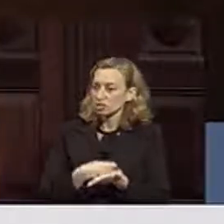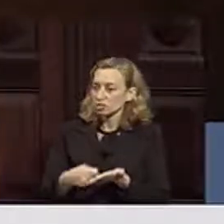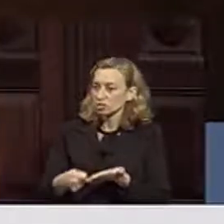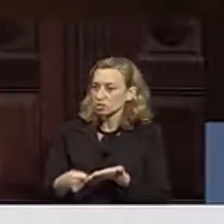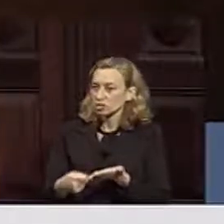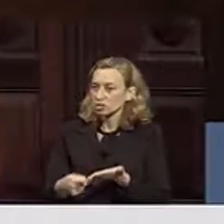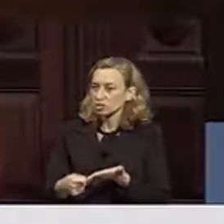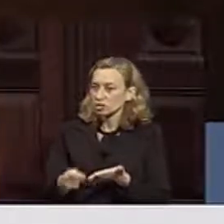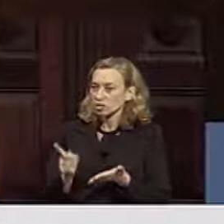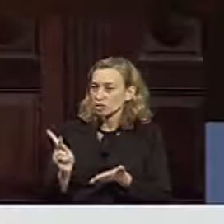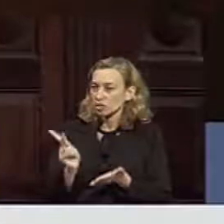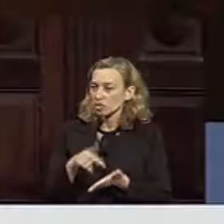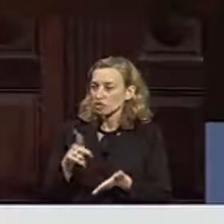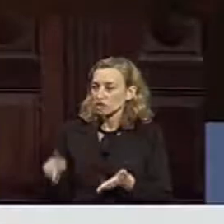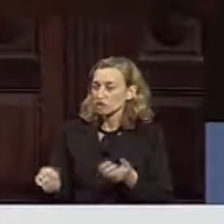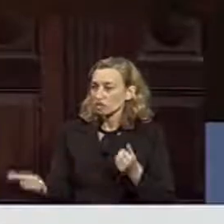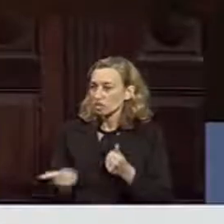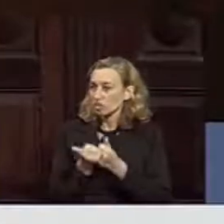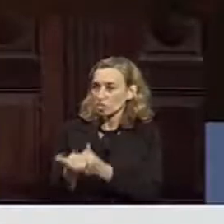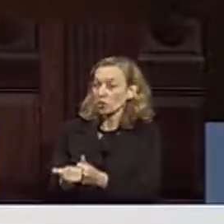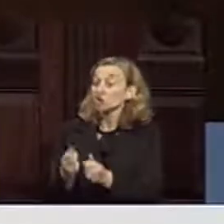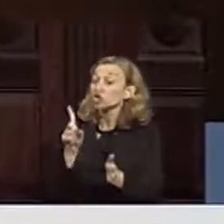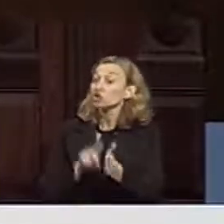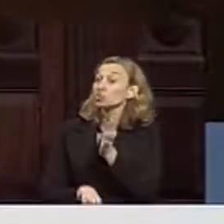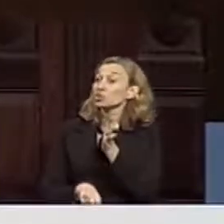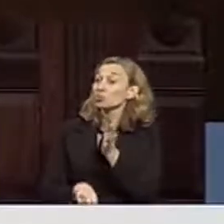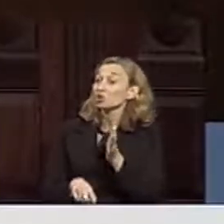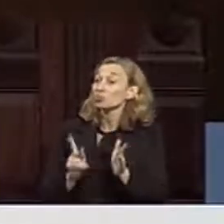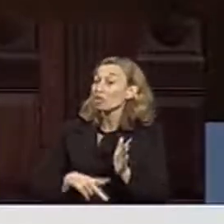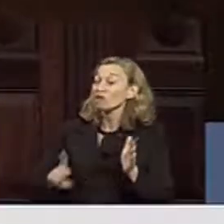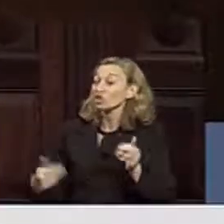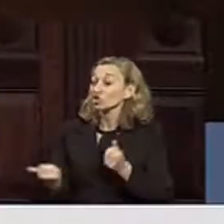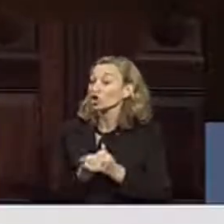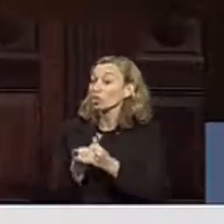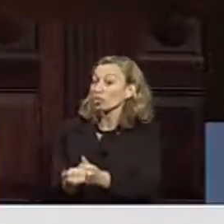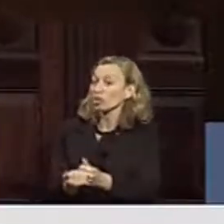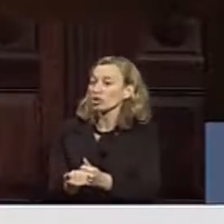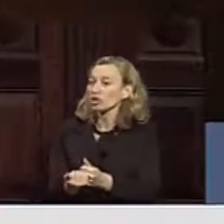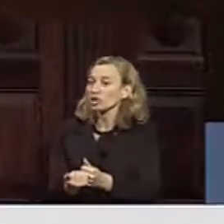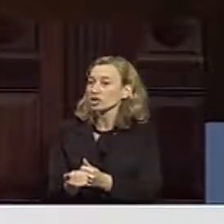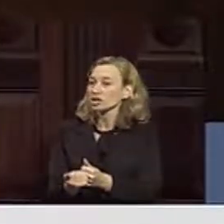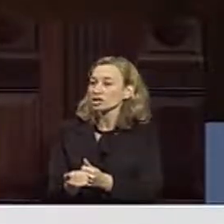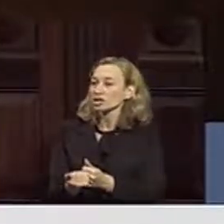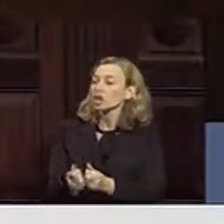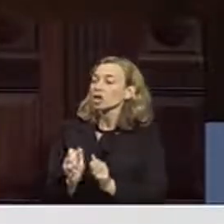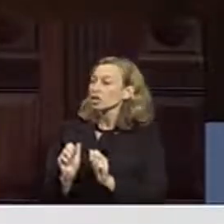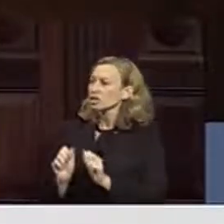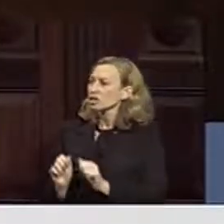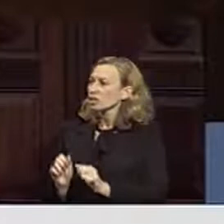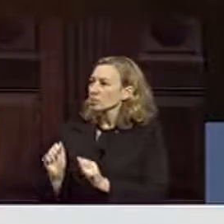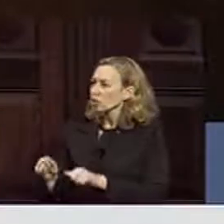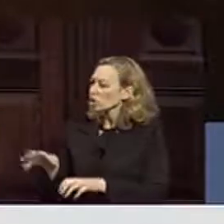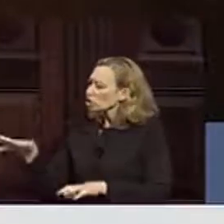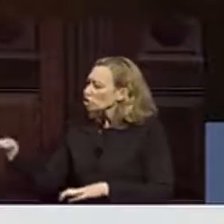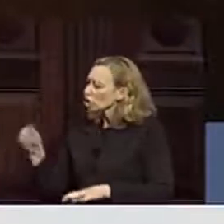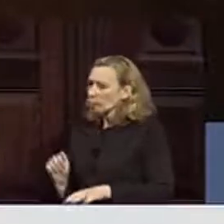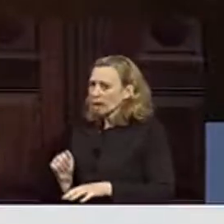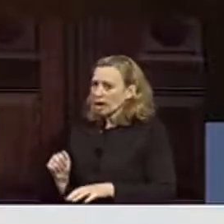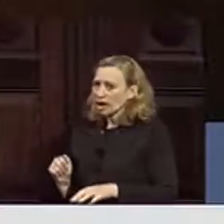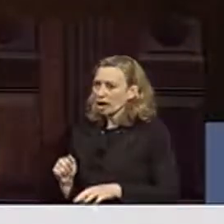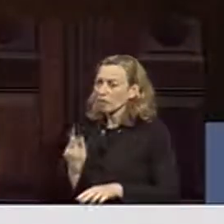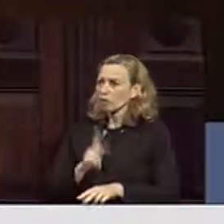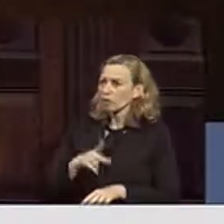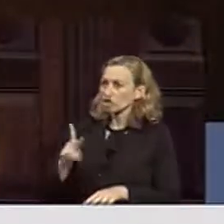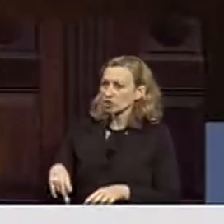apoio. E ao invés de convocar professores de apoio concursados, pois